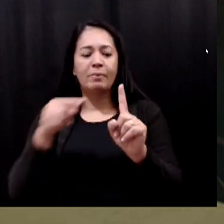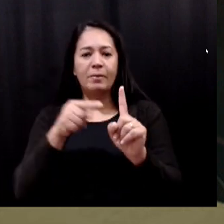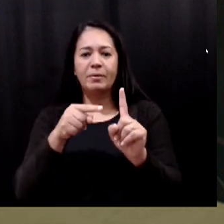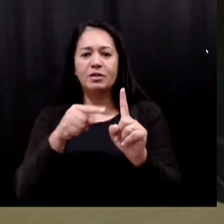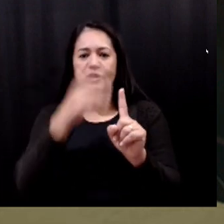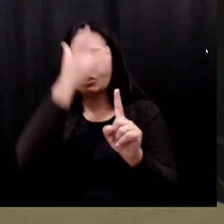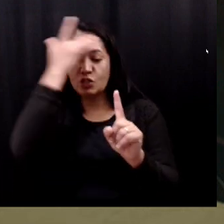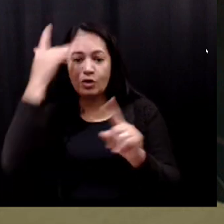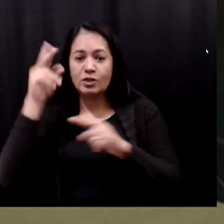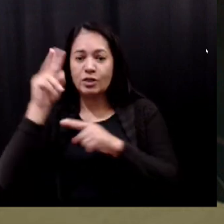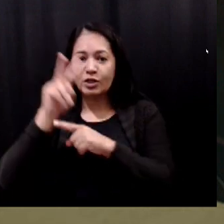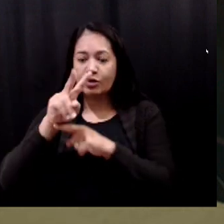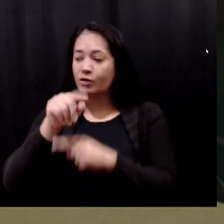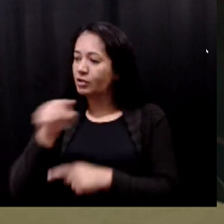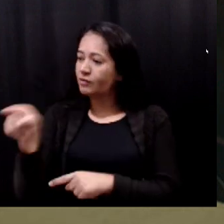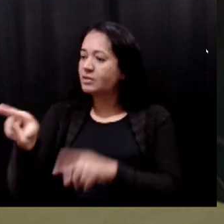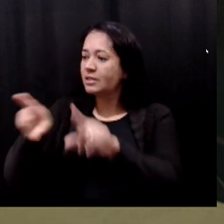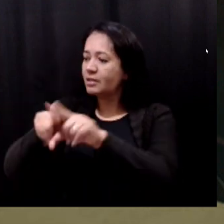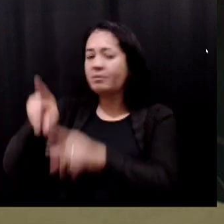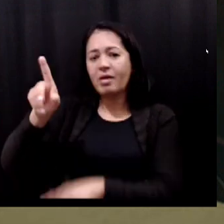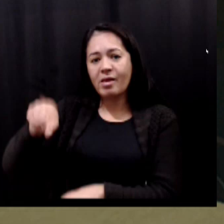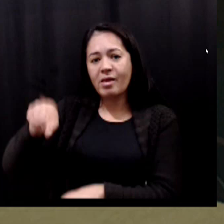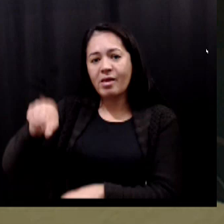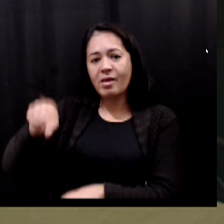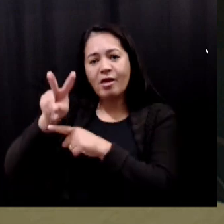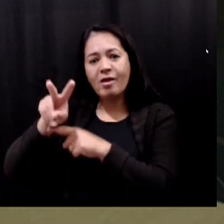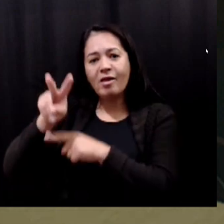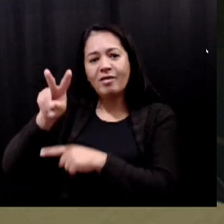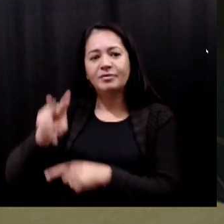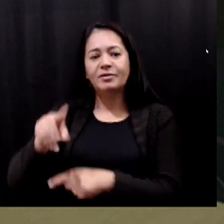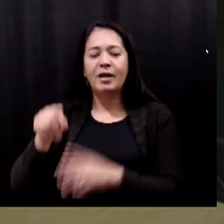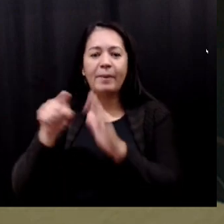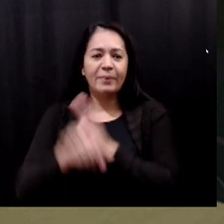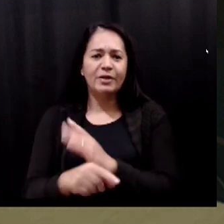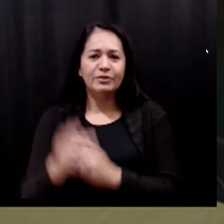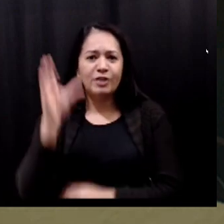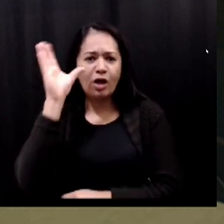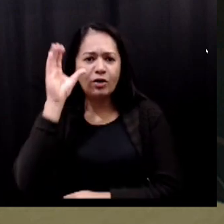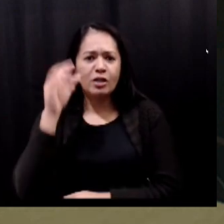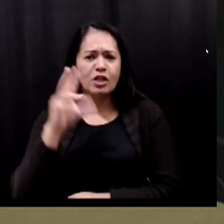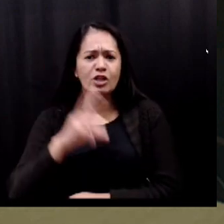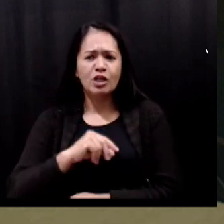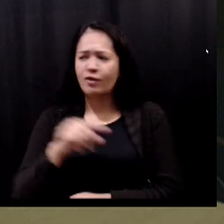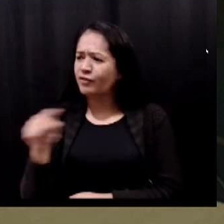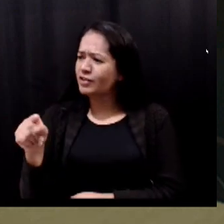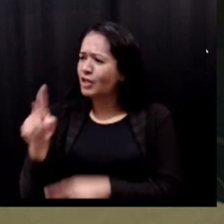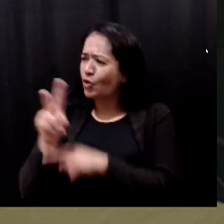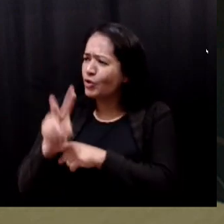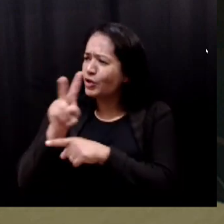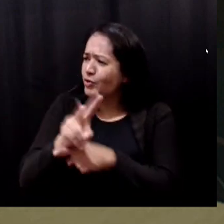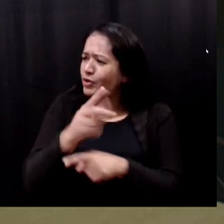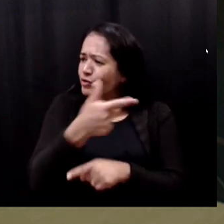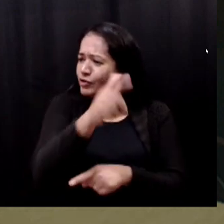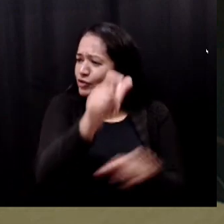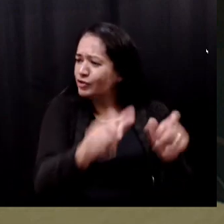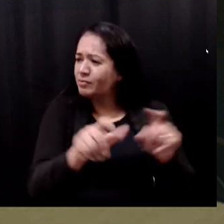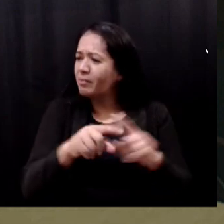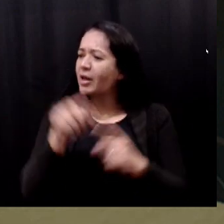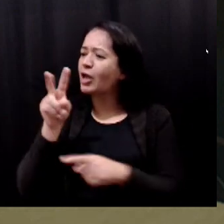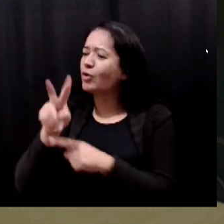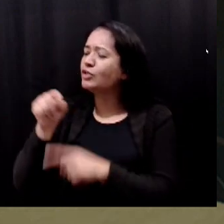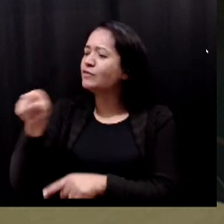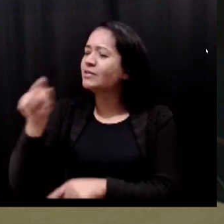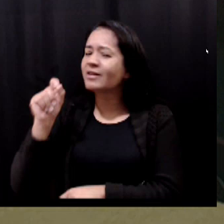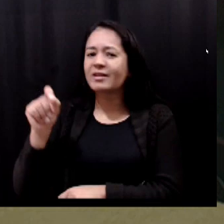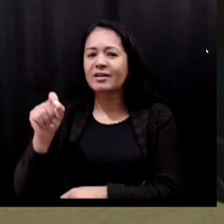aí vem aquela pergunta, aquela curiosidade, poxa vida, vocês cuidam tanto, né? E quem cuida de vocês? Na verdade, vocês